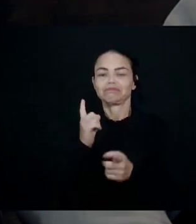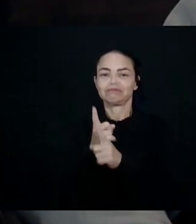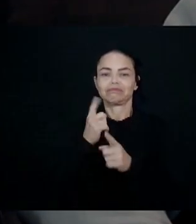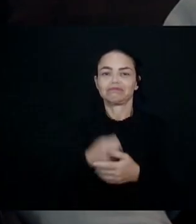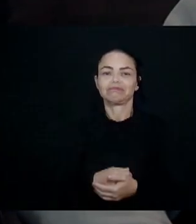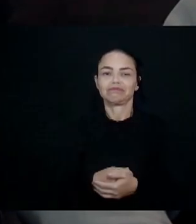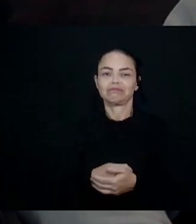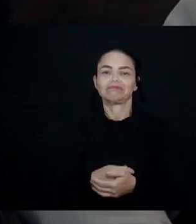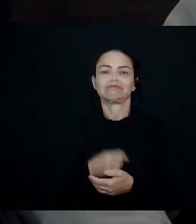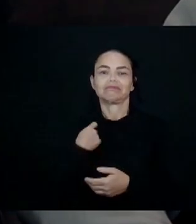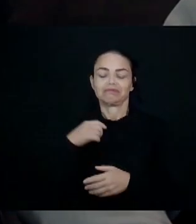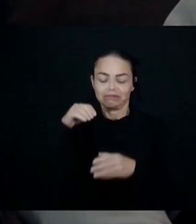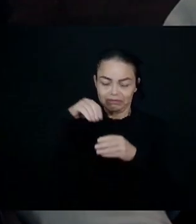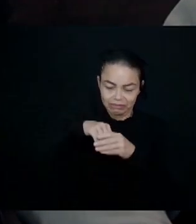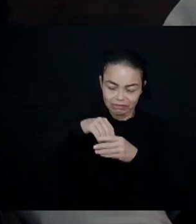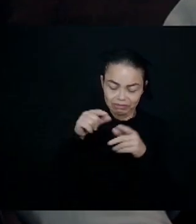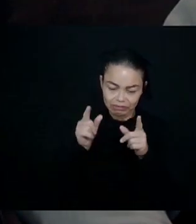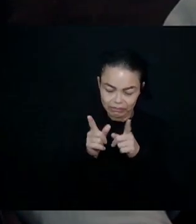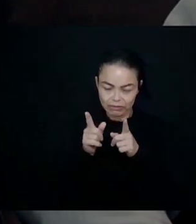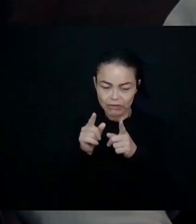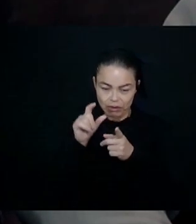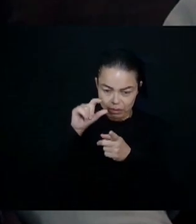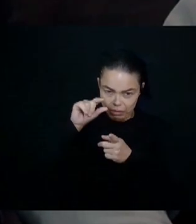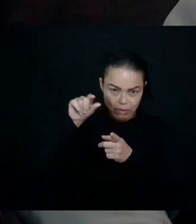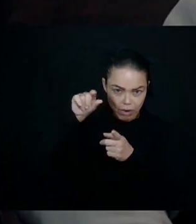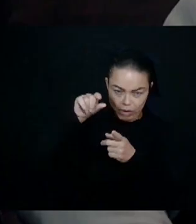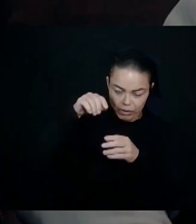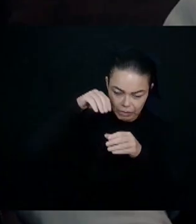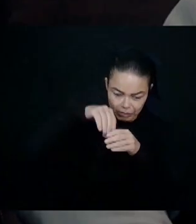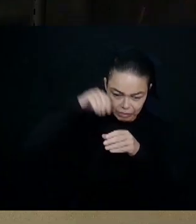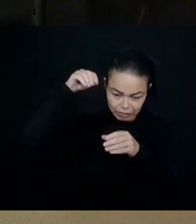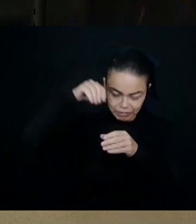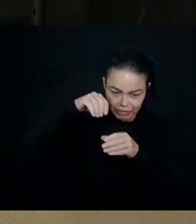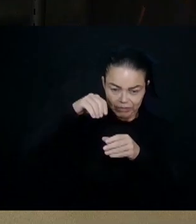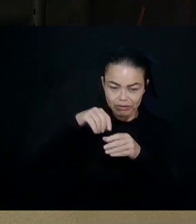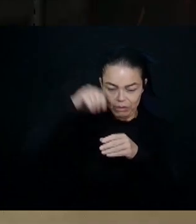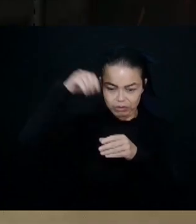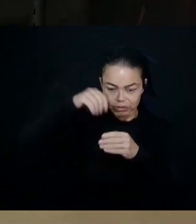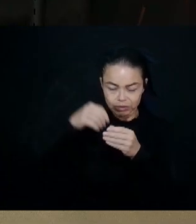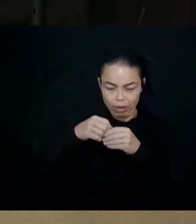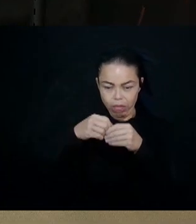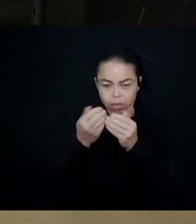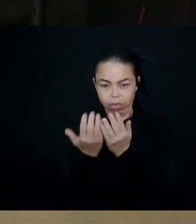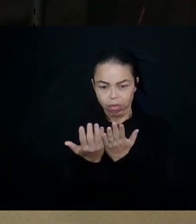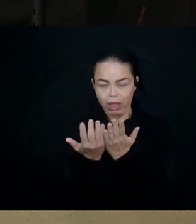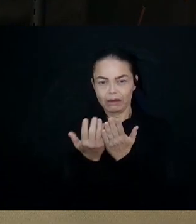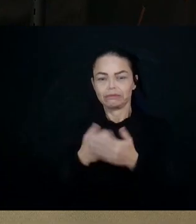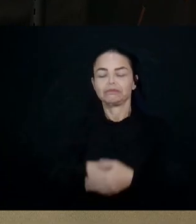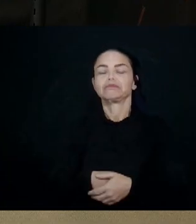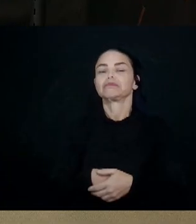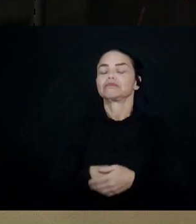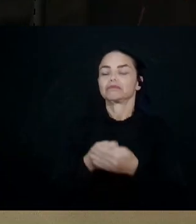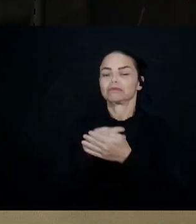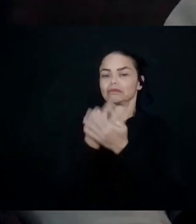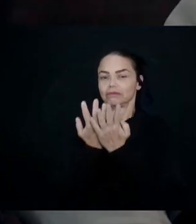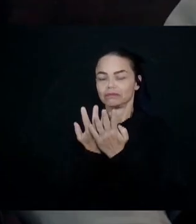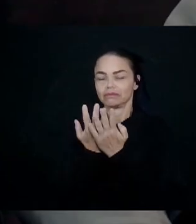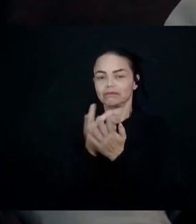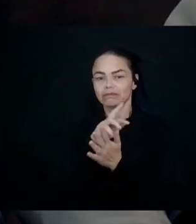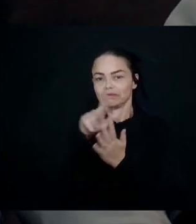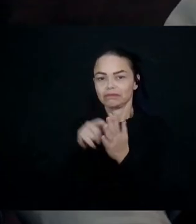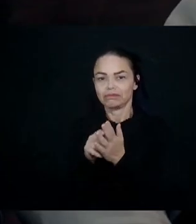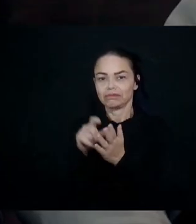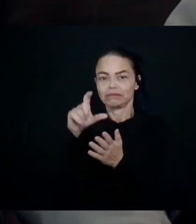dentro de pacotinhos. Porque... E esses lotes fechados que ele fala, são muitas figurinhas, é isso? Sim, são lotes de